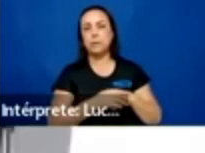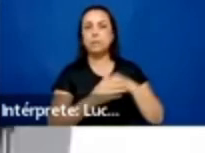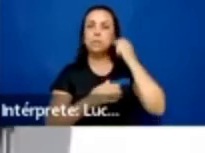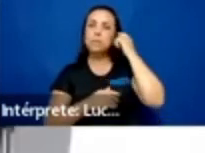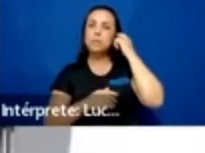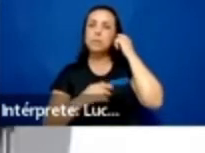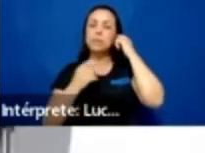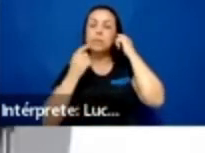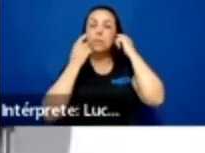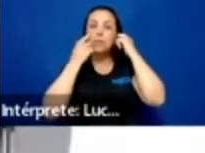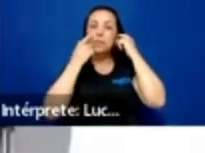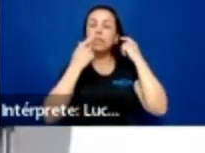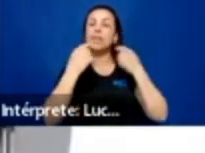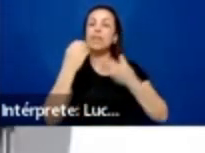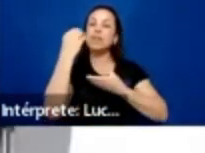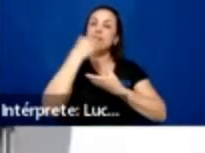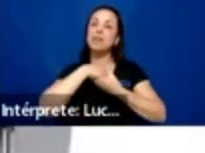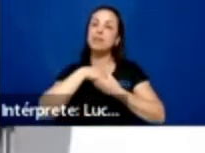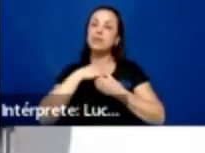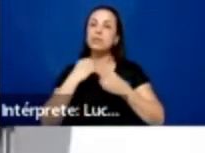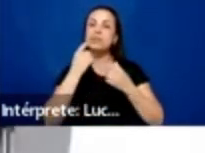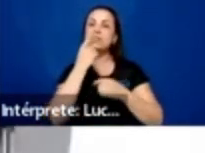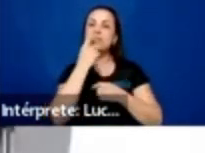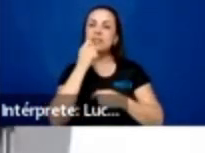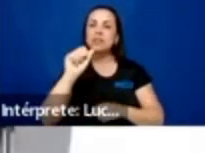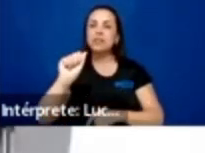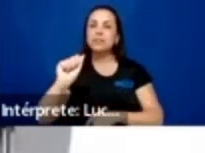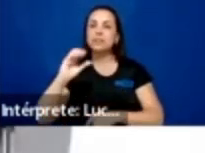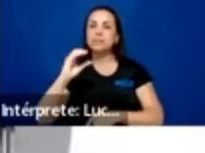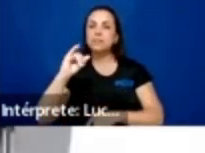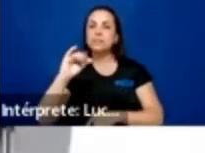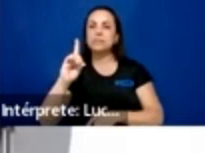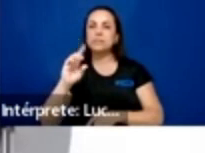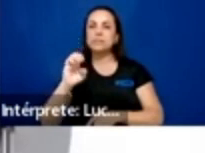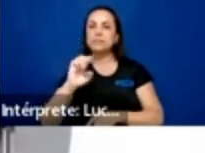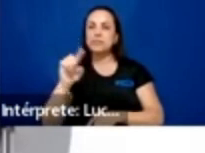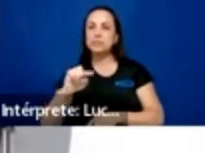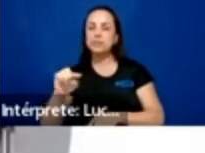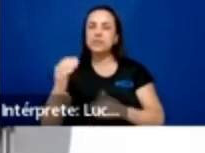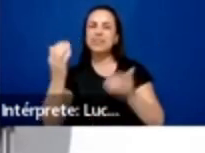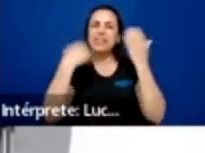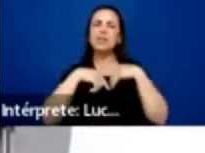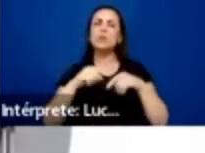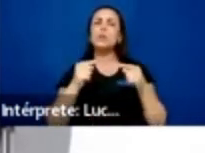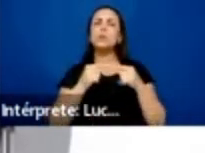aqui, acidez, tá certo? Isso já assim, pessoal, não é novidade.